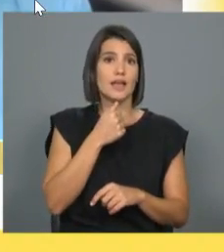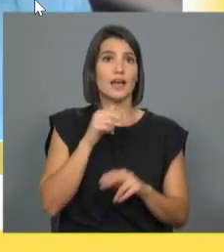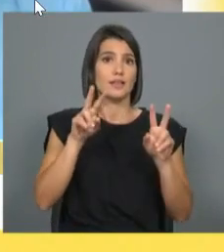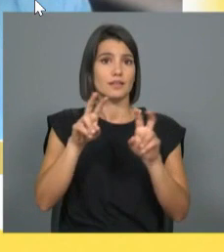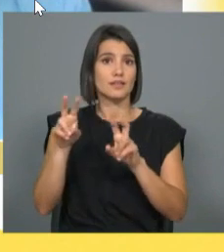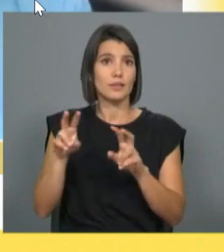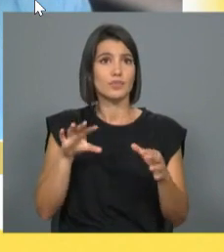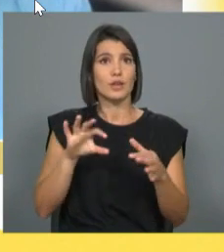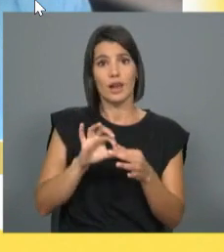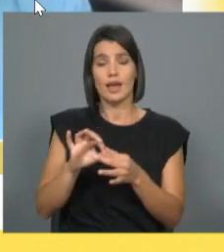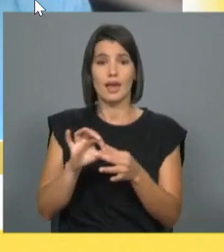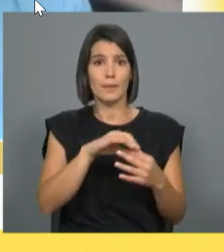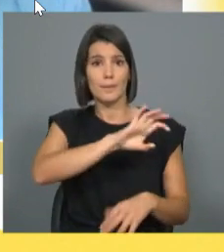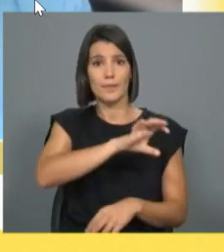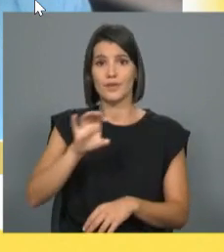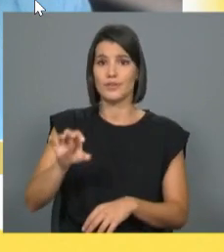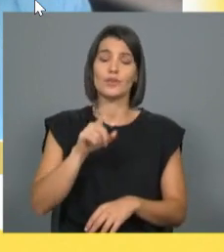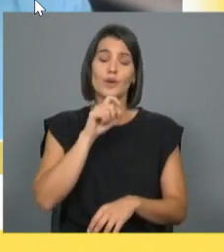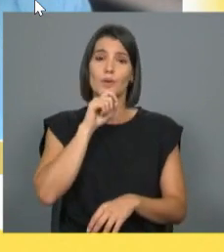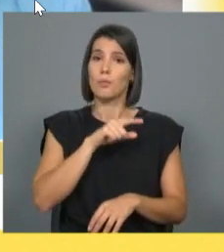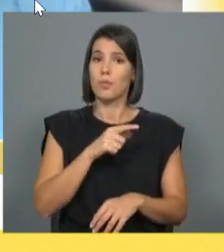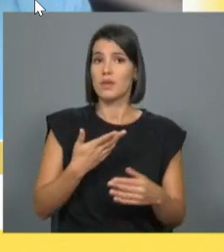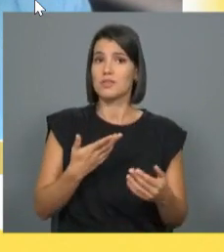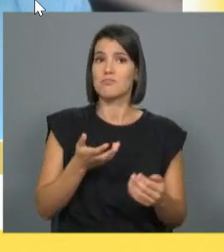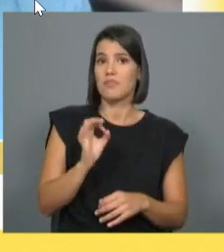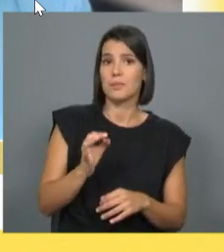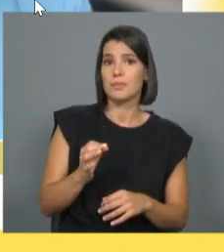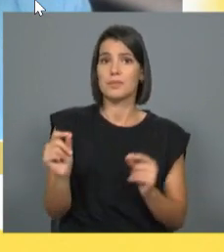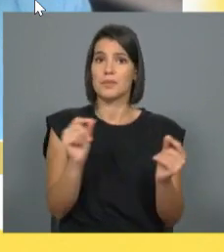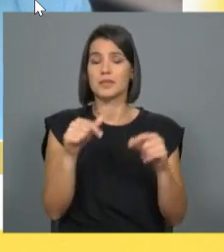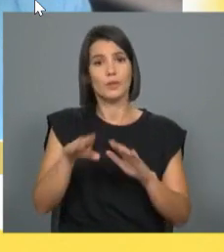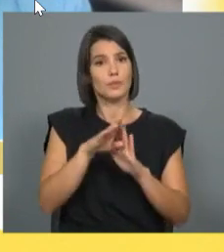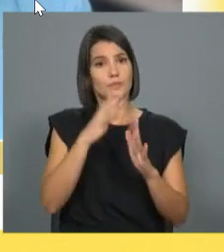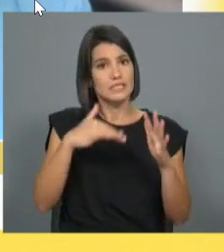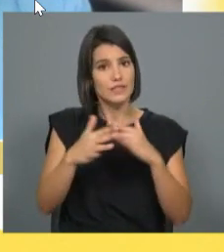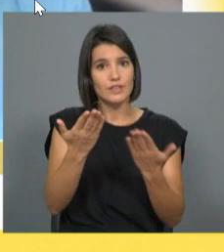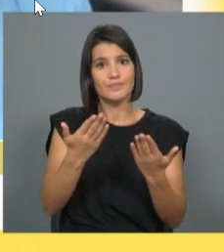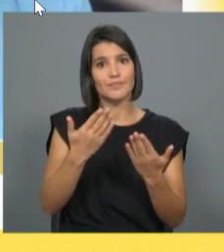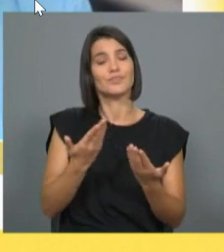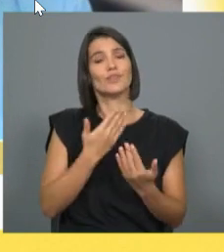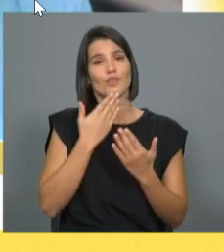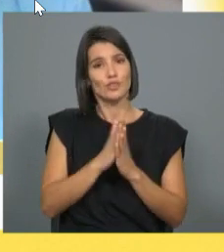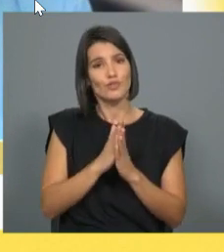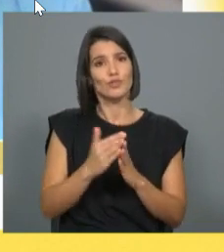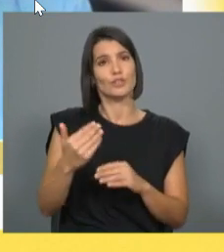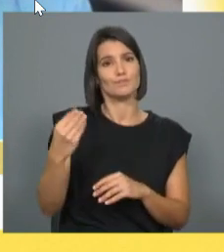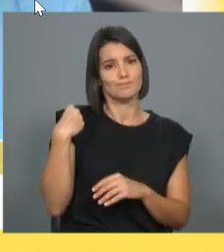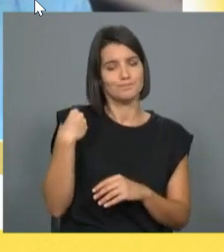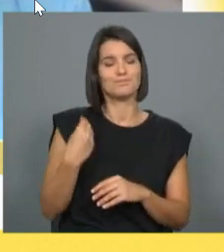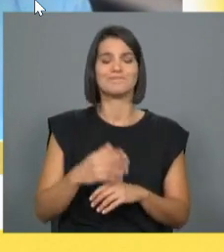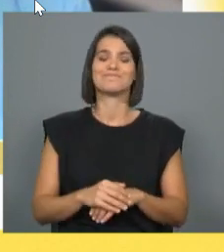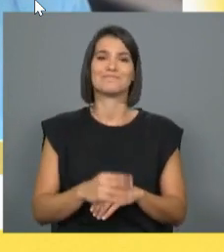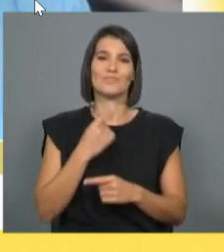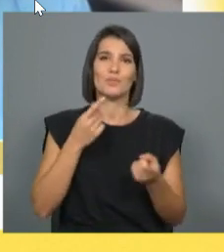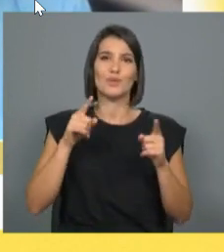assuntos que ligam os dois países possam fazer sentido e interesse discutirmos na sociedade civil, se faz favor, desafie-nos